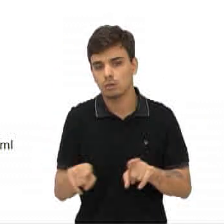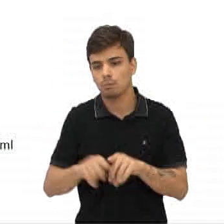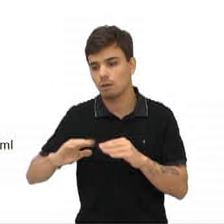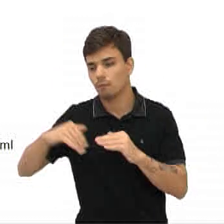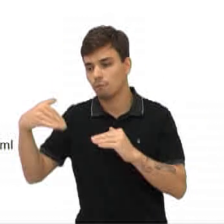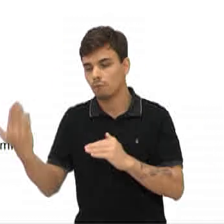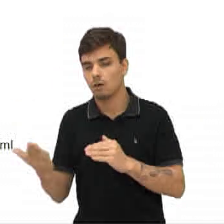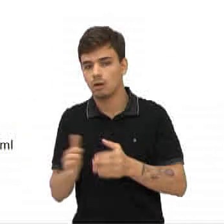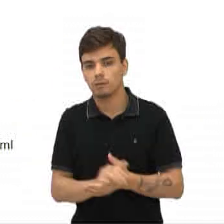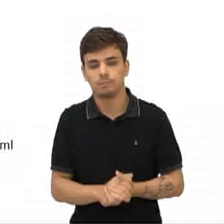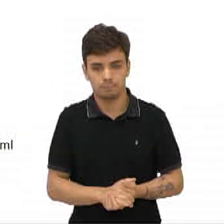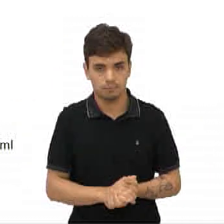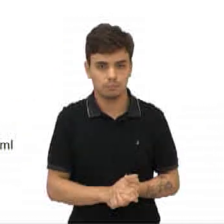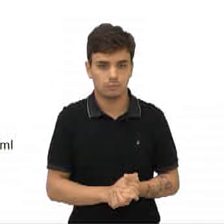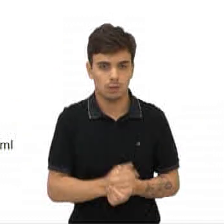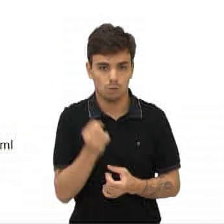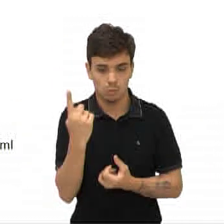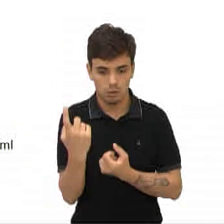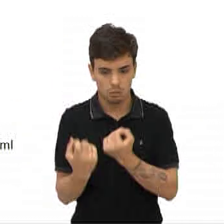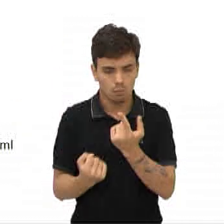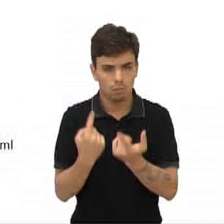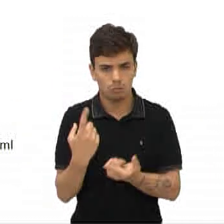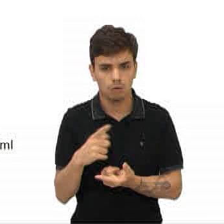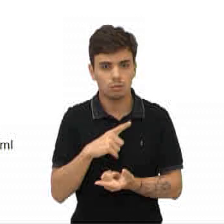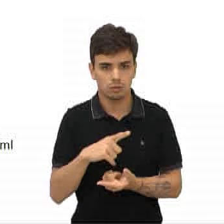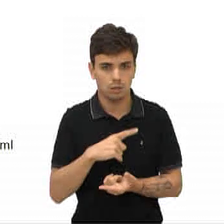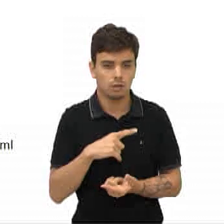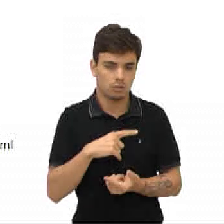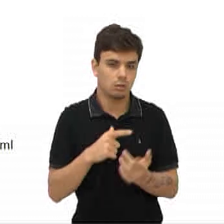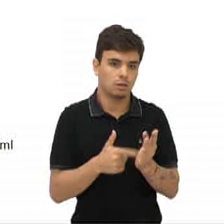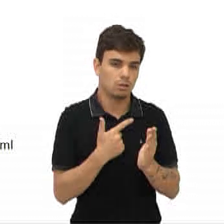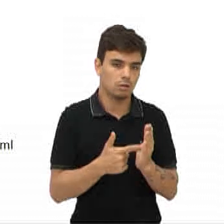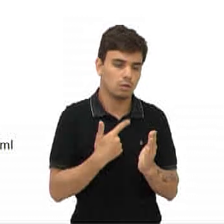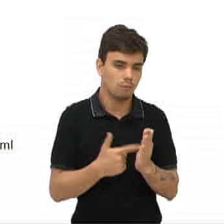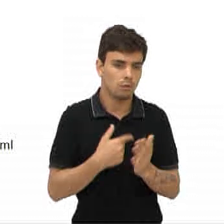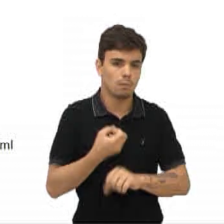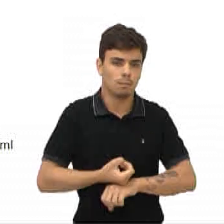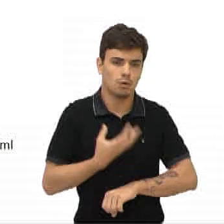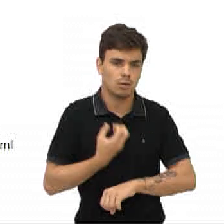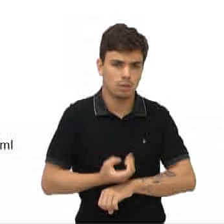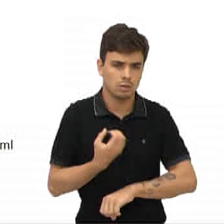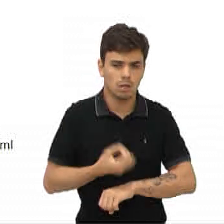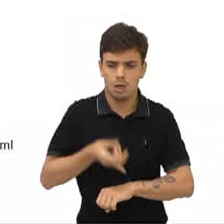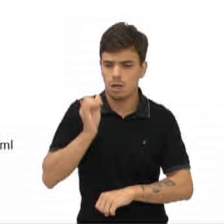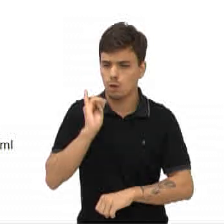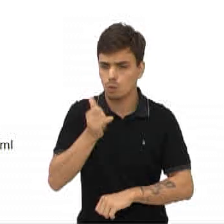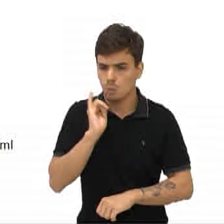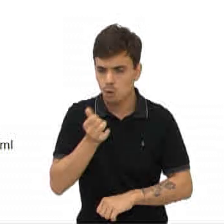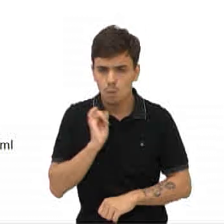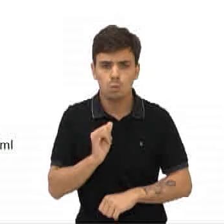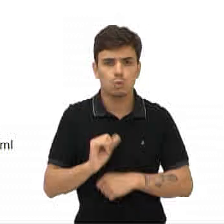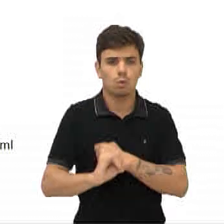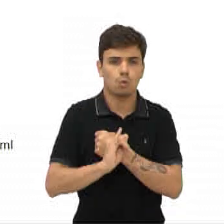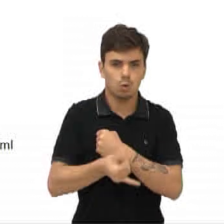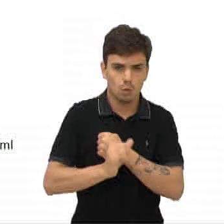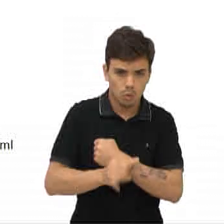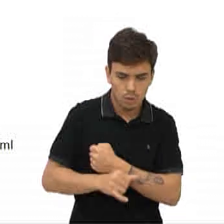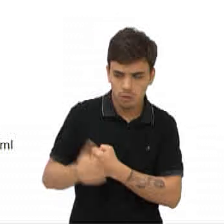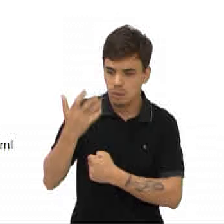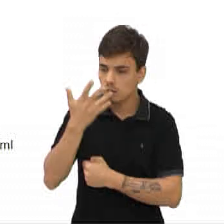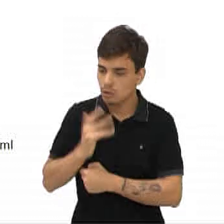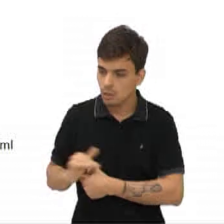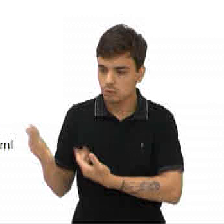exterior, entre os quais livros de poesia, contos, crônicas, livros para crianças, para jovens, sobre